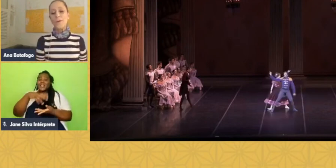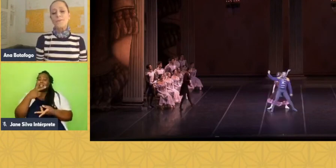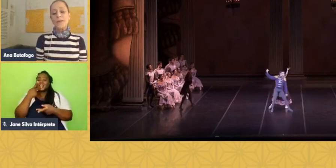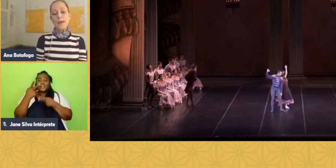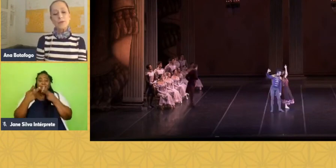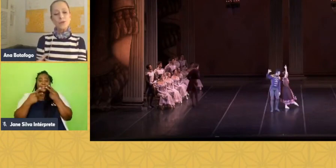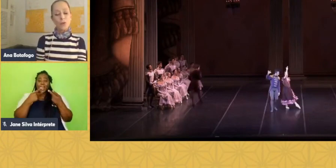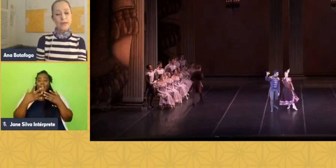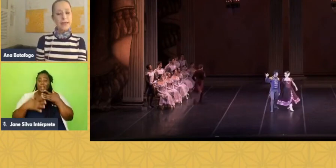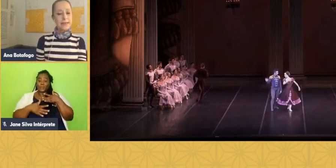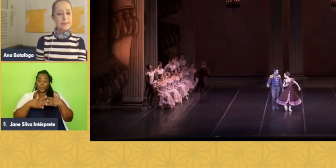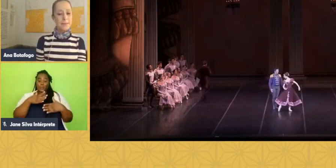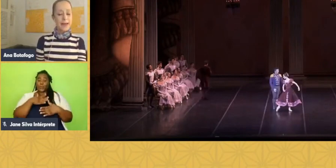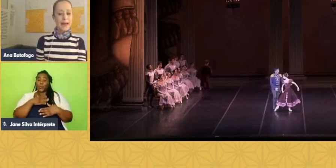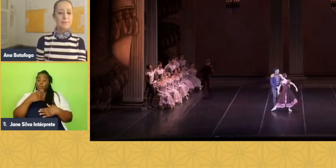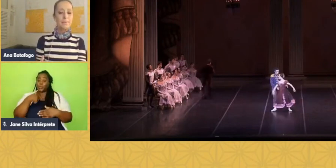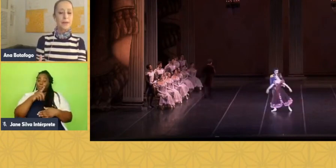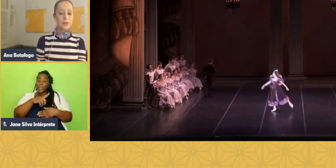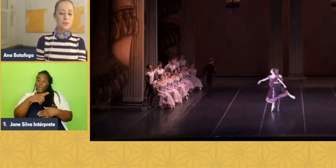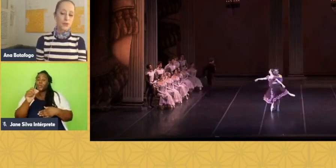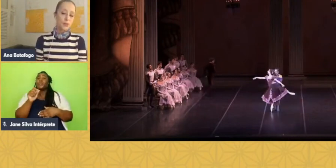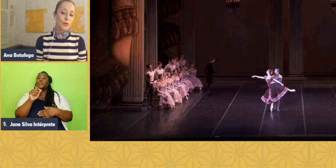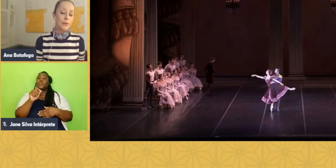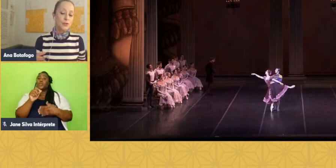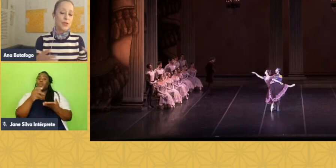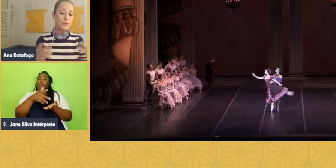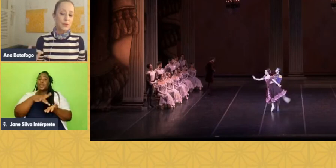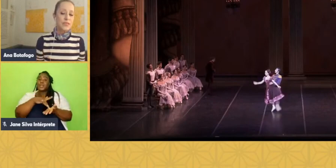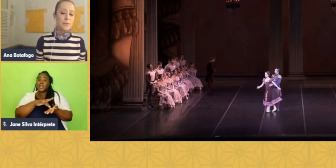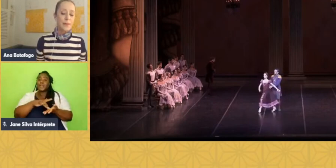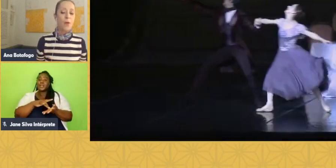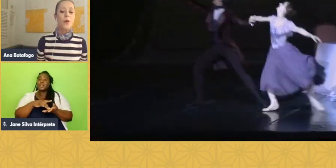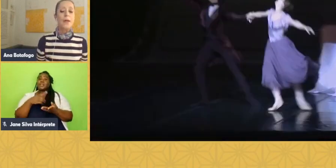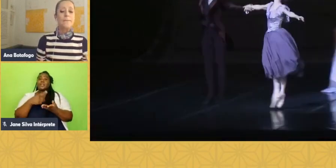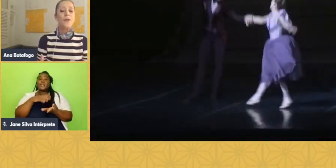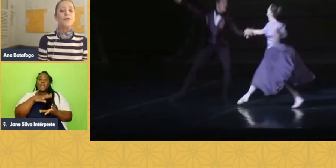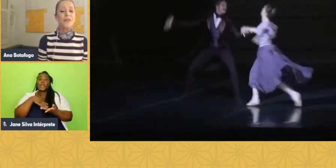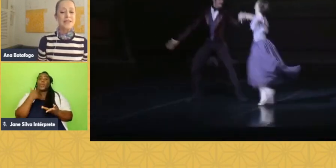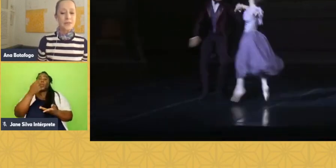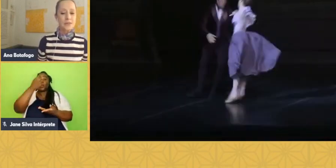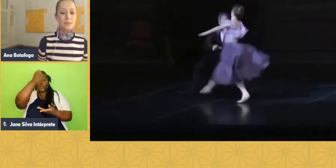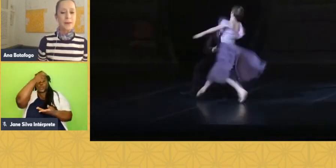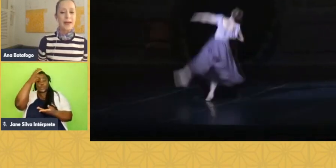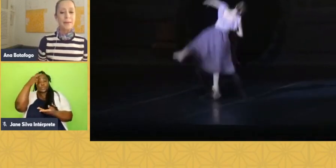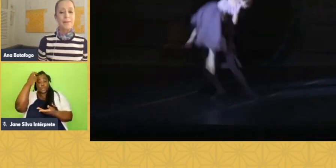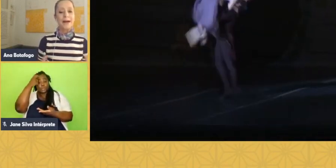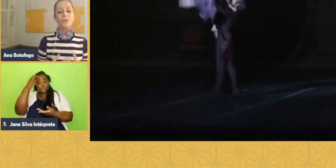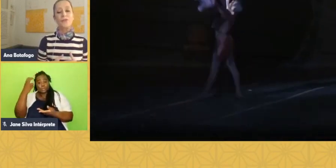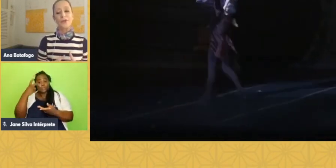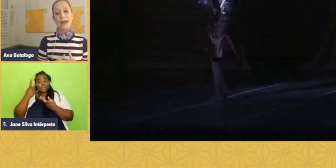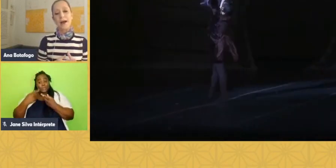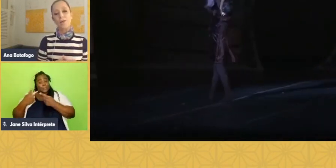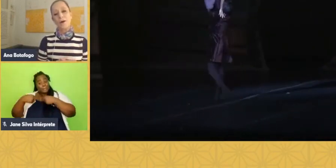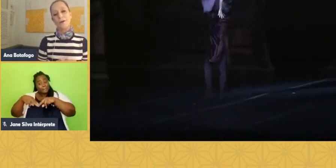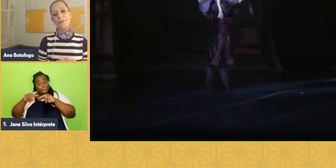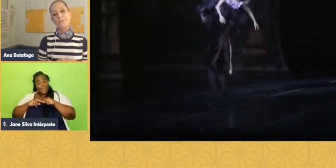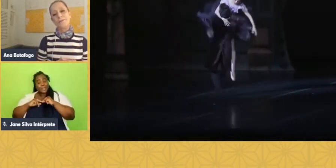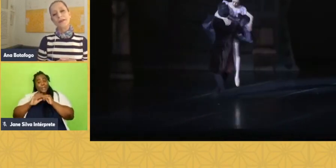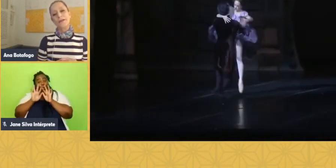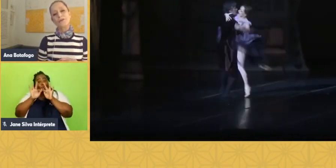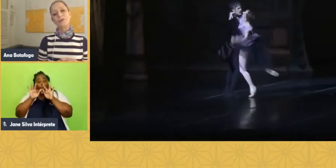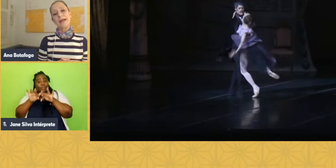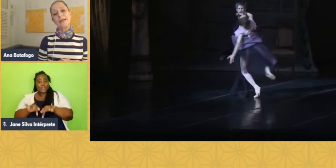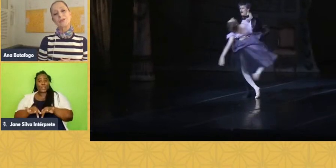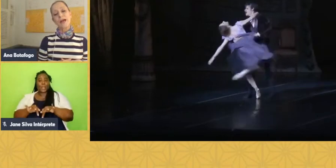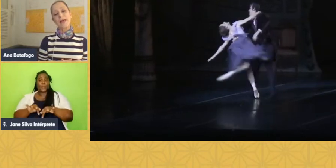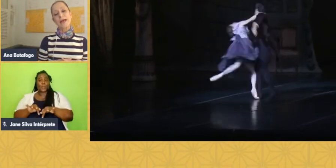falado que eu escolhi esse balé mesmo escolheu o Teatro Municipal me ofereceu esse balé para o final